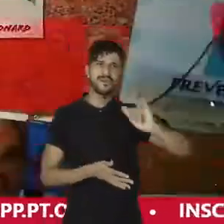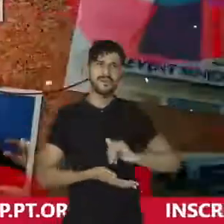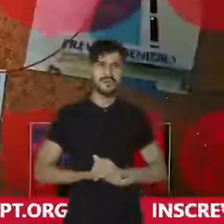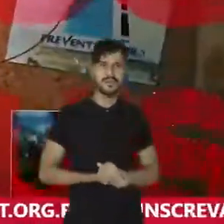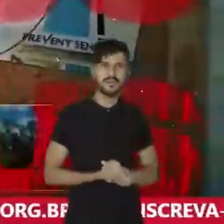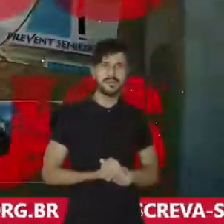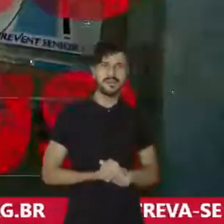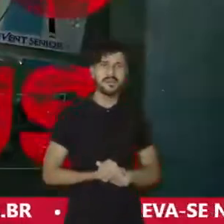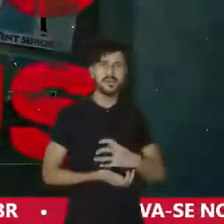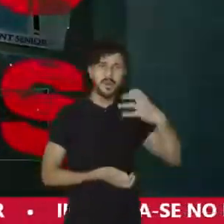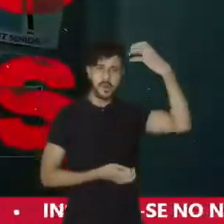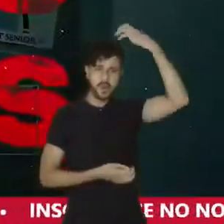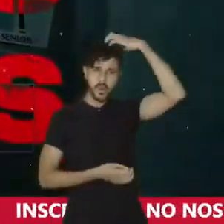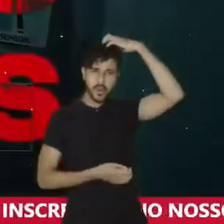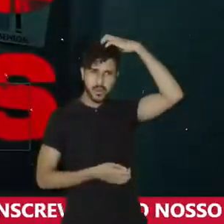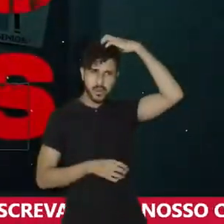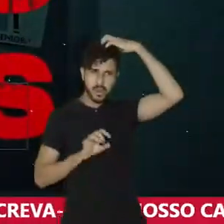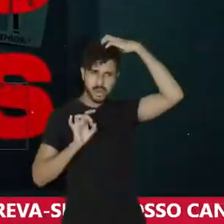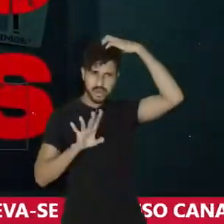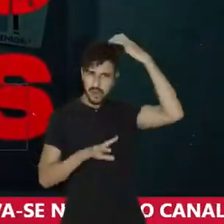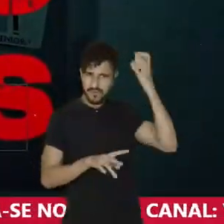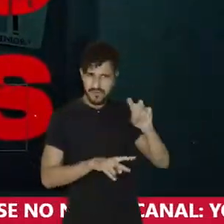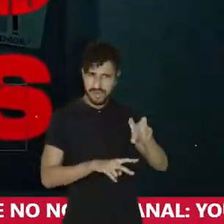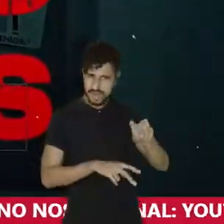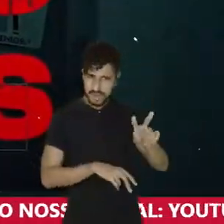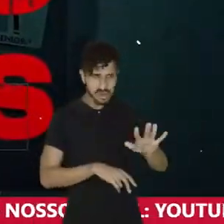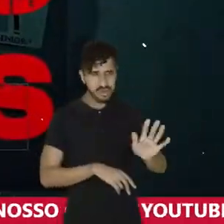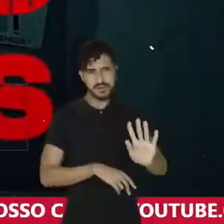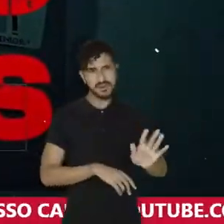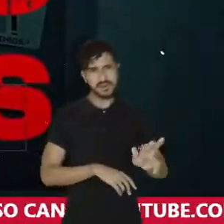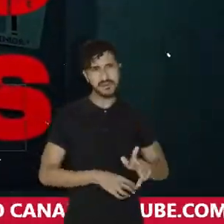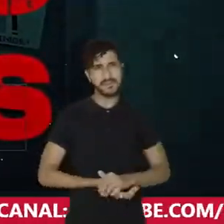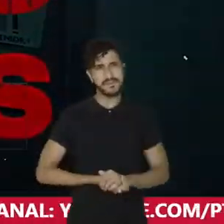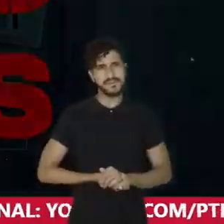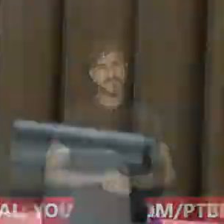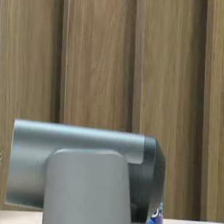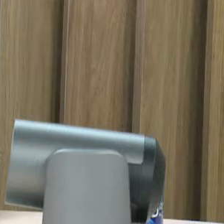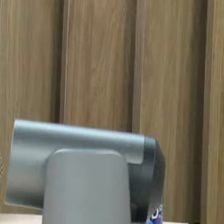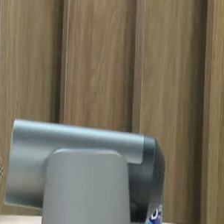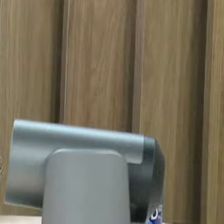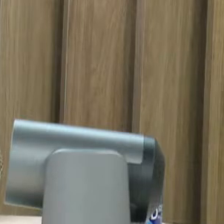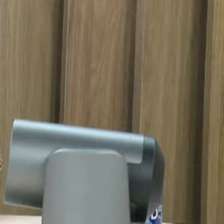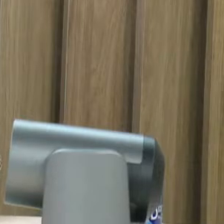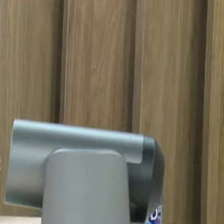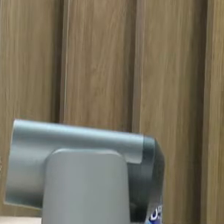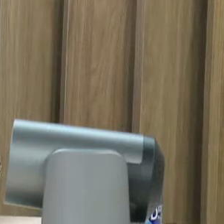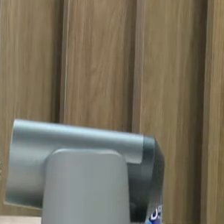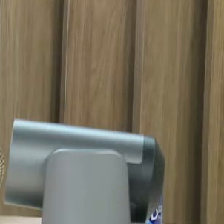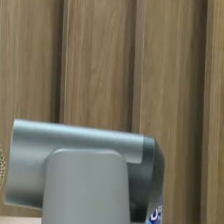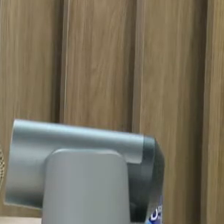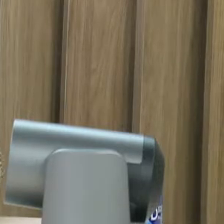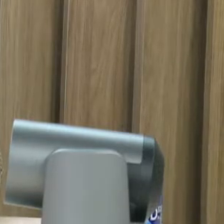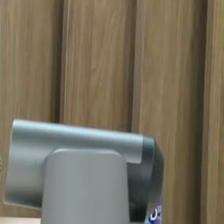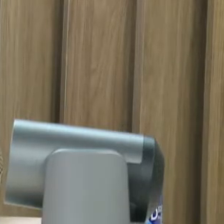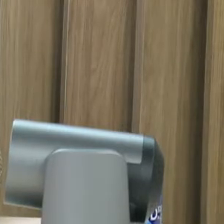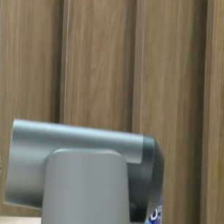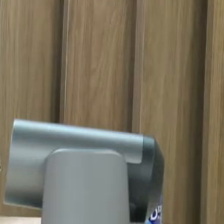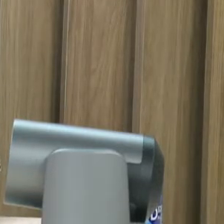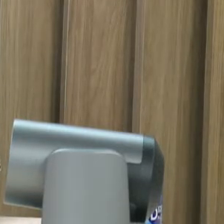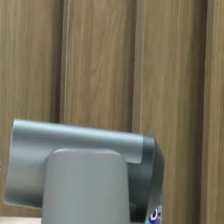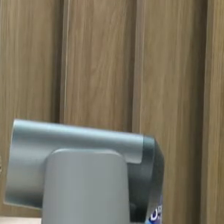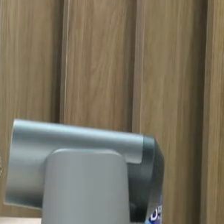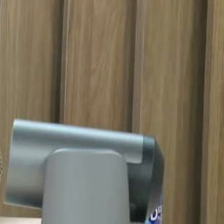A culpa não é só do vírus e olha esse